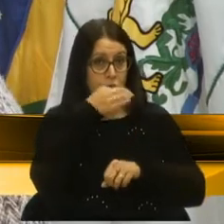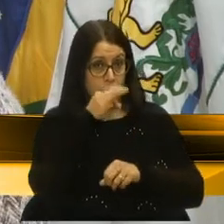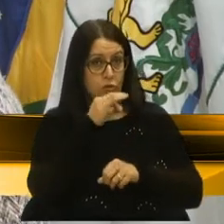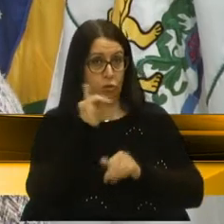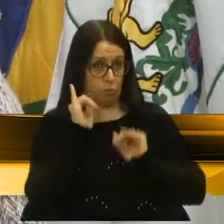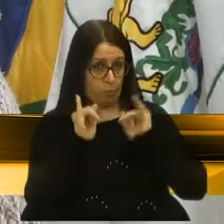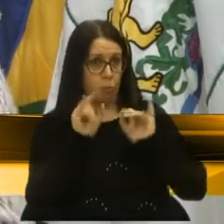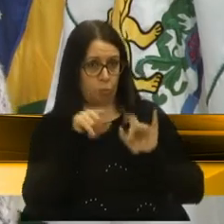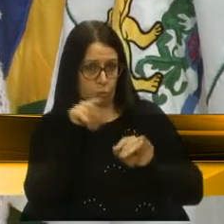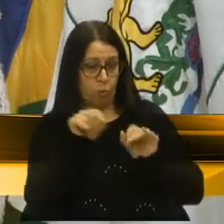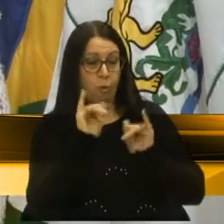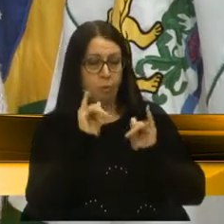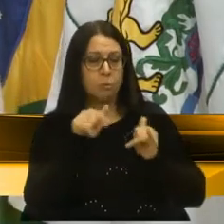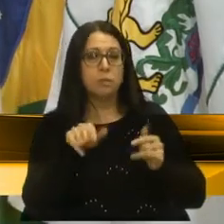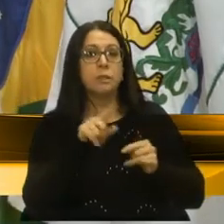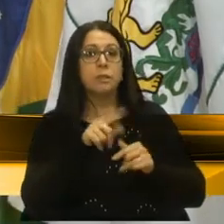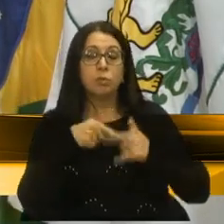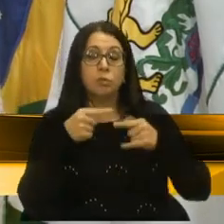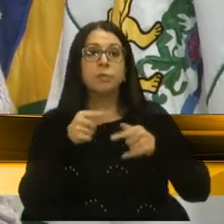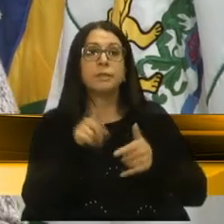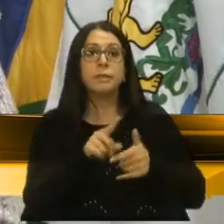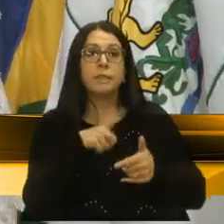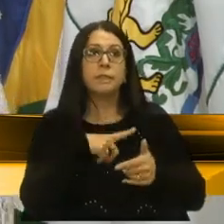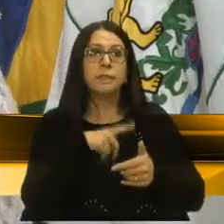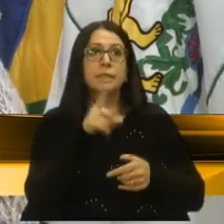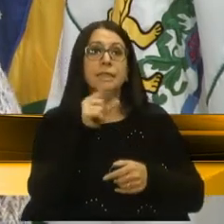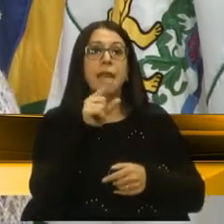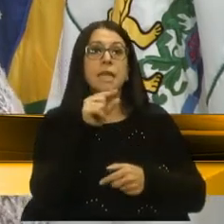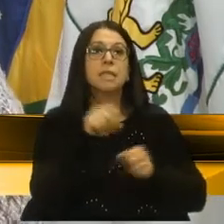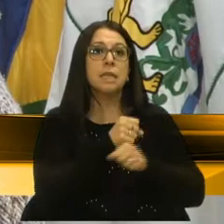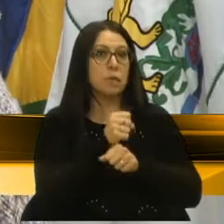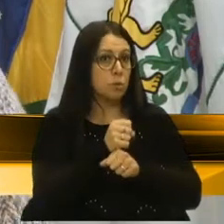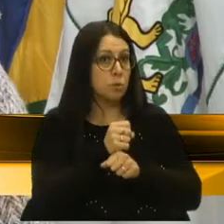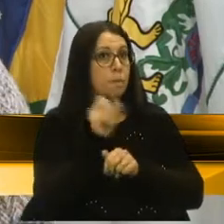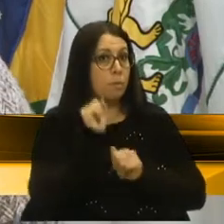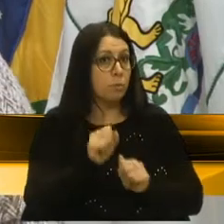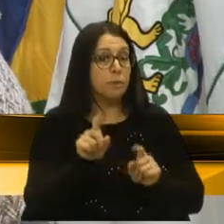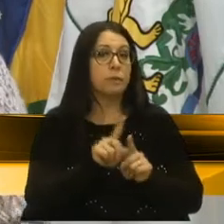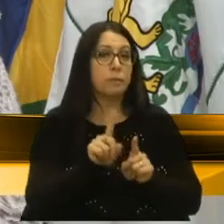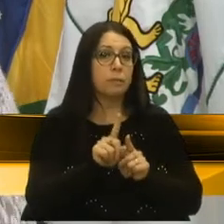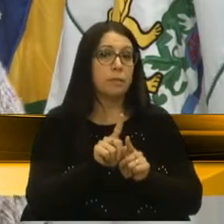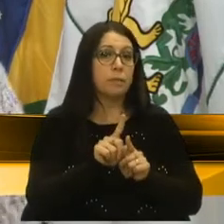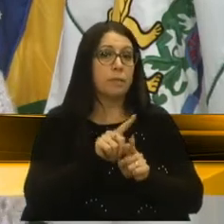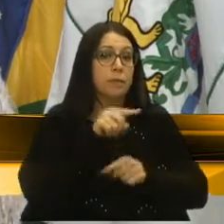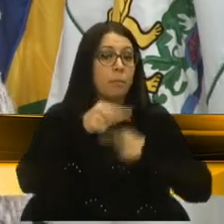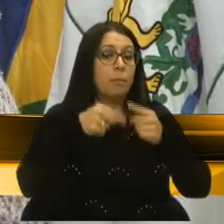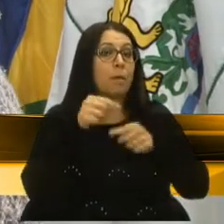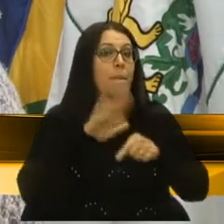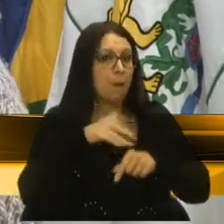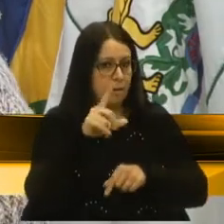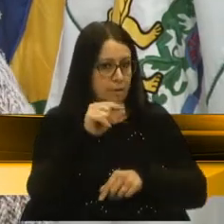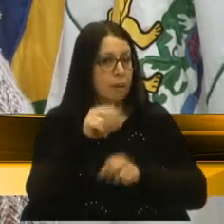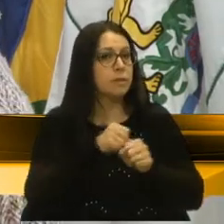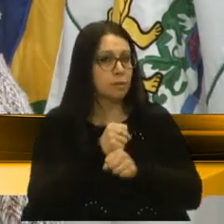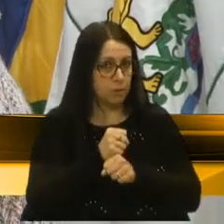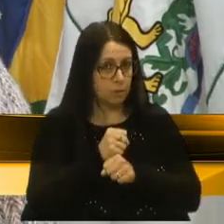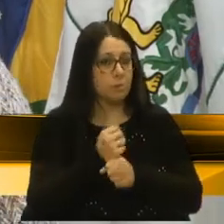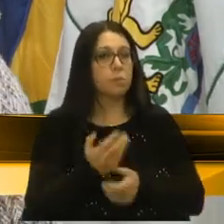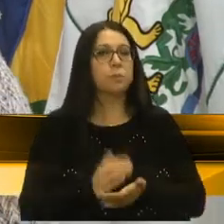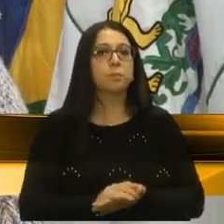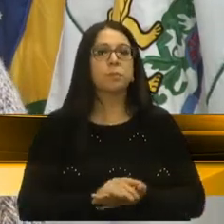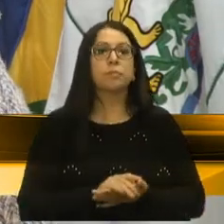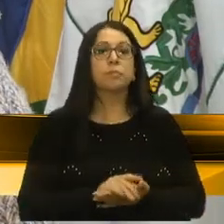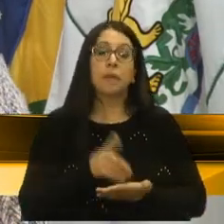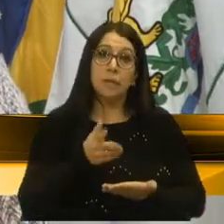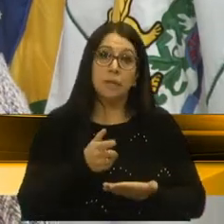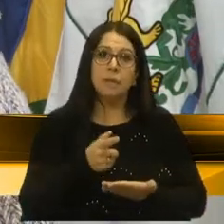trazia a prerrogativa de que duraria 10 anos, podendo ser prorrogado por mais 10 anos.